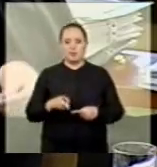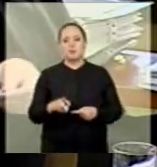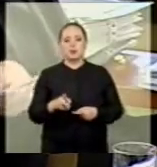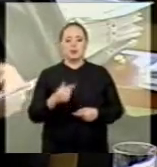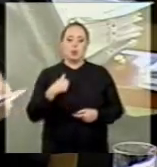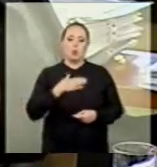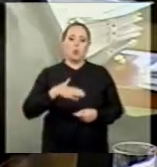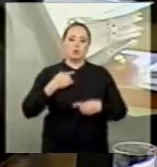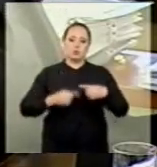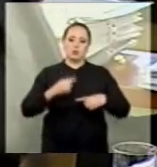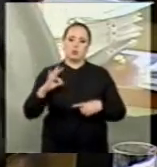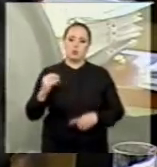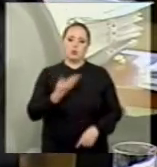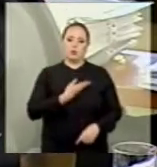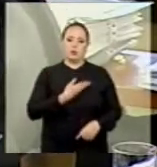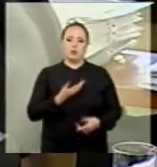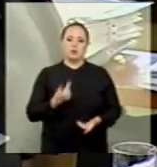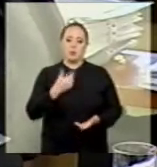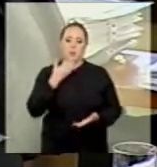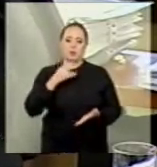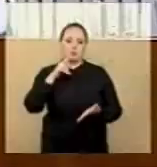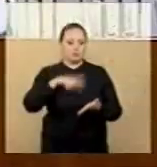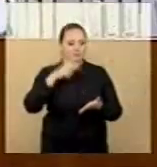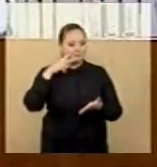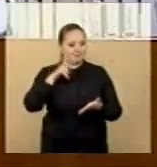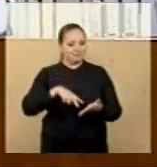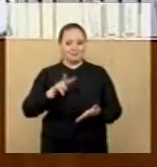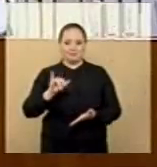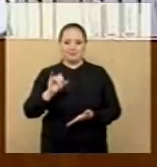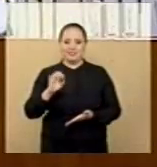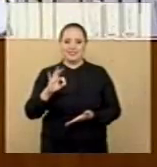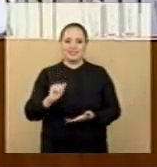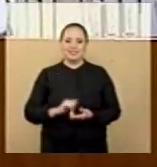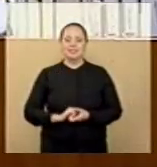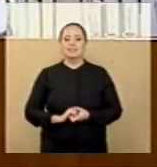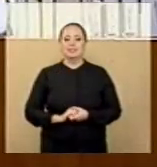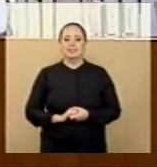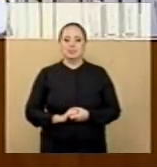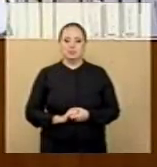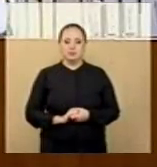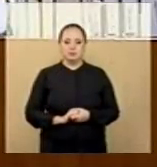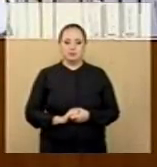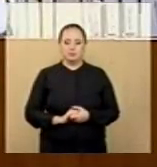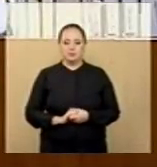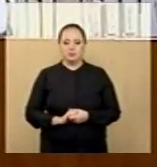meio feitio, com todos os colegas. Eu peço vista, senhora presidente. Pois não. E como foi, então, não sei se